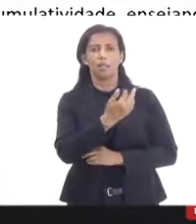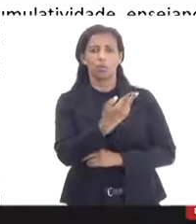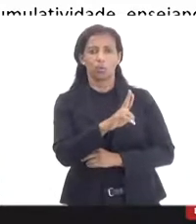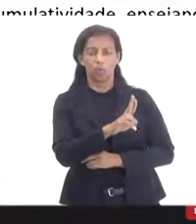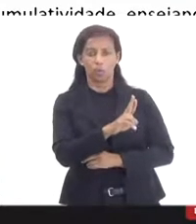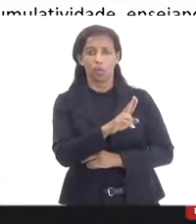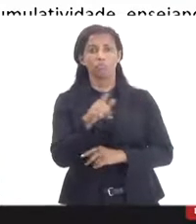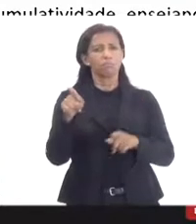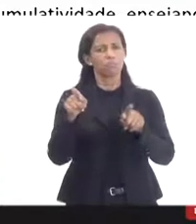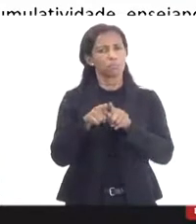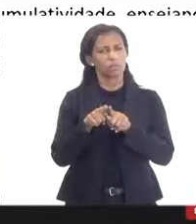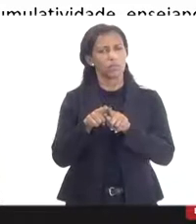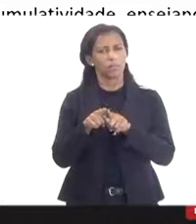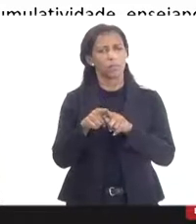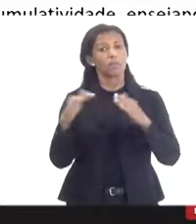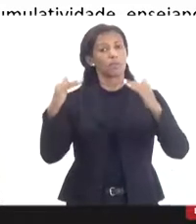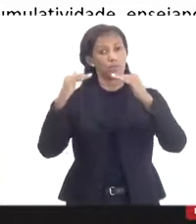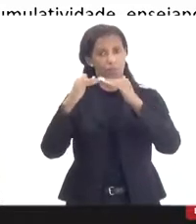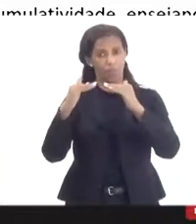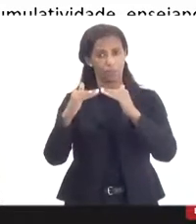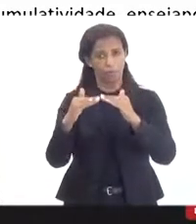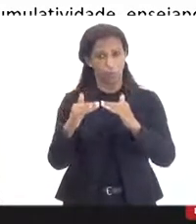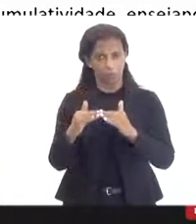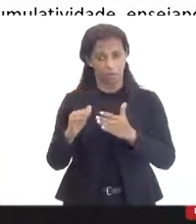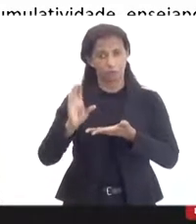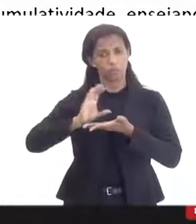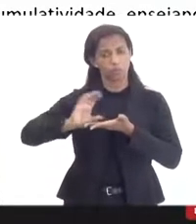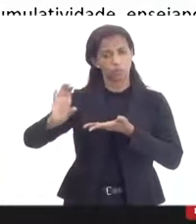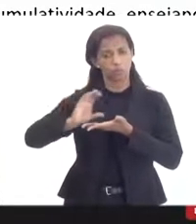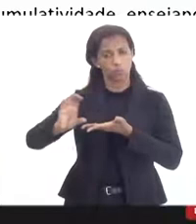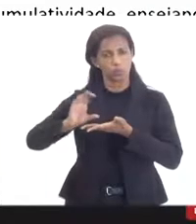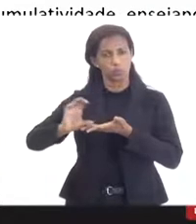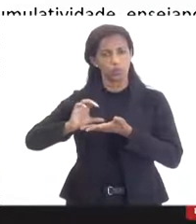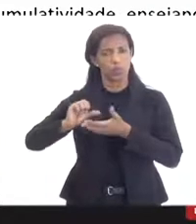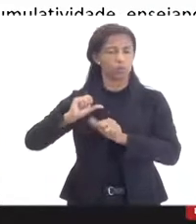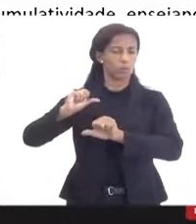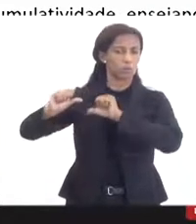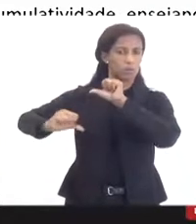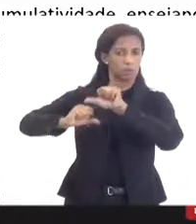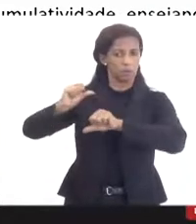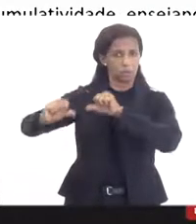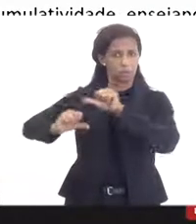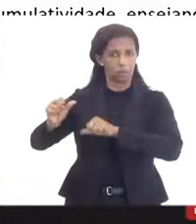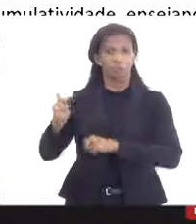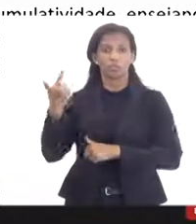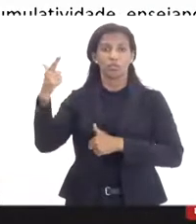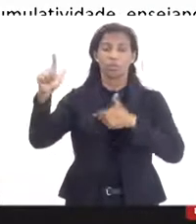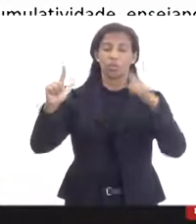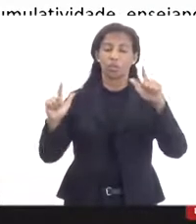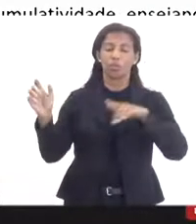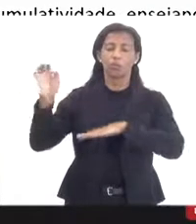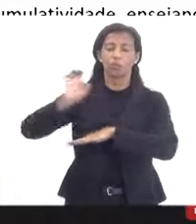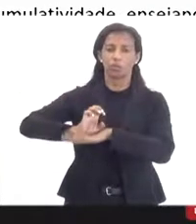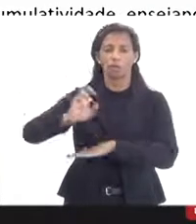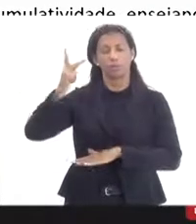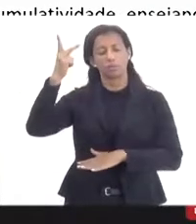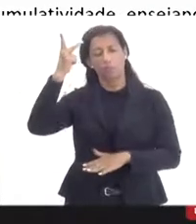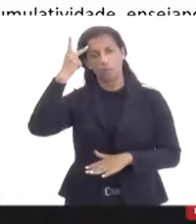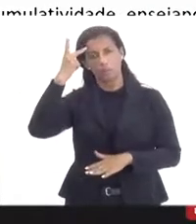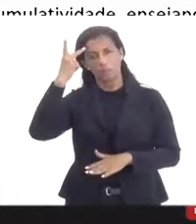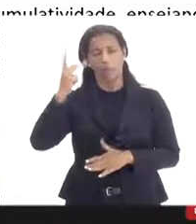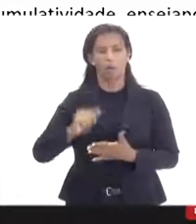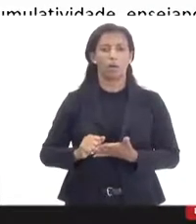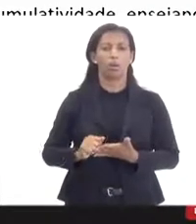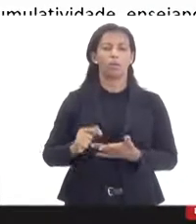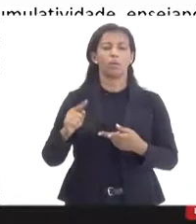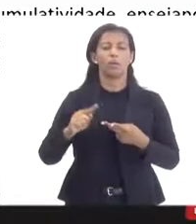vinha obtendo decisão favorável no Conselho dos Contribuintes, posteriormente sendo reformado. A gente tem outros estados, São Paulo, Estado de São